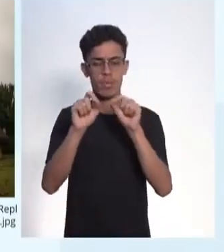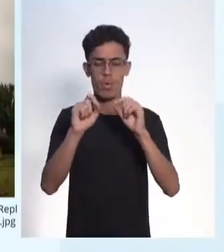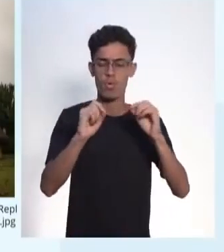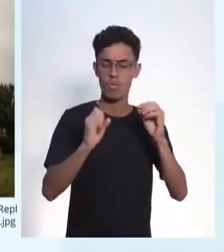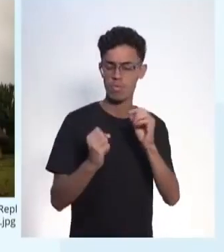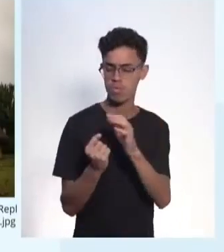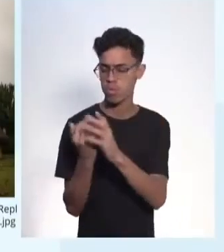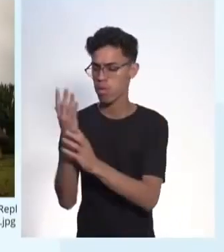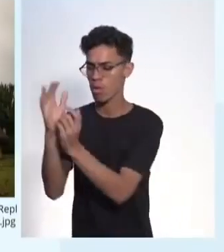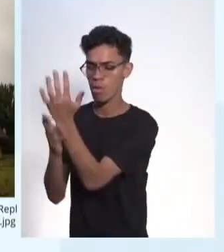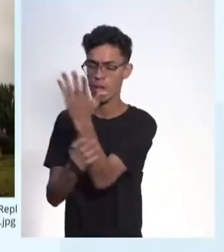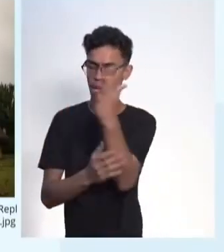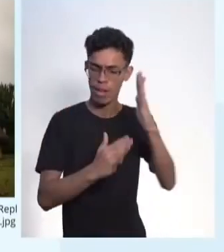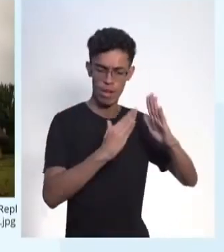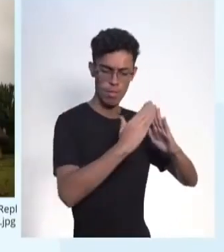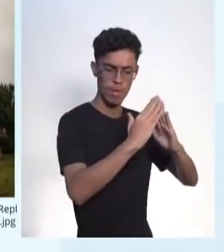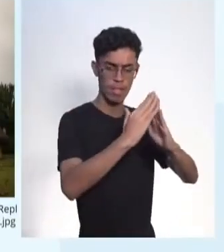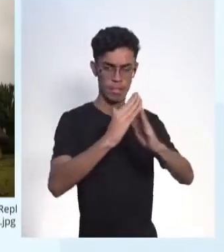comunidade aonde